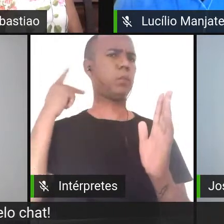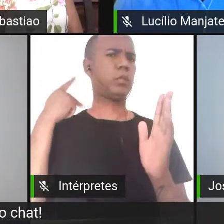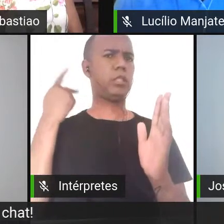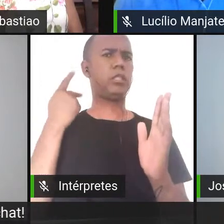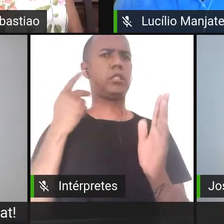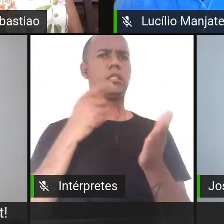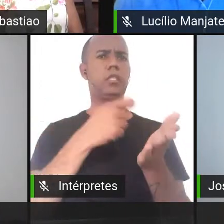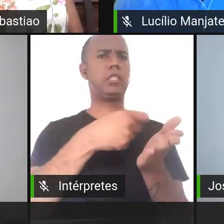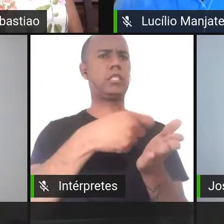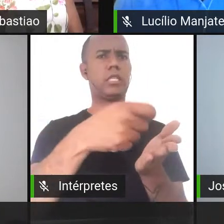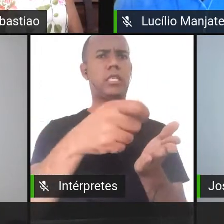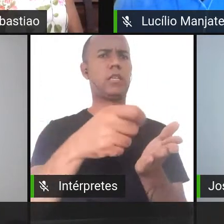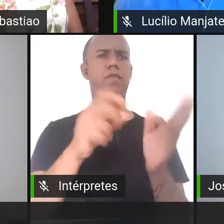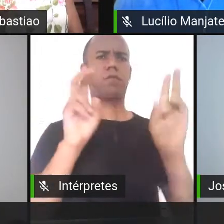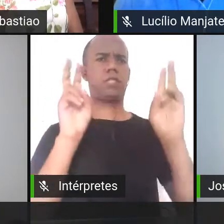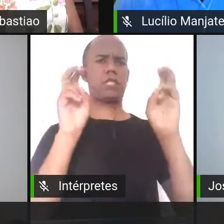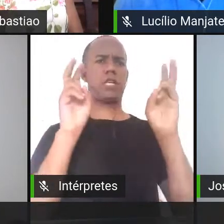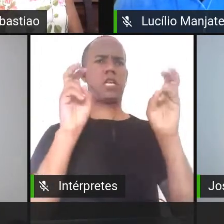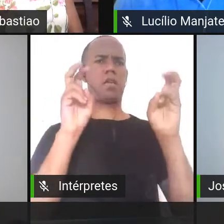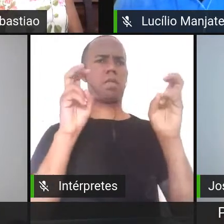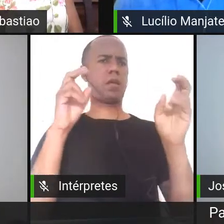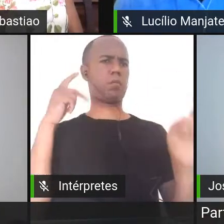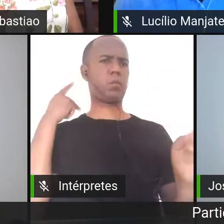essa temática.